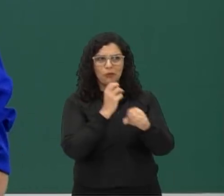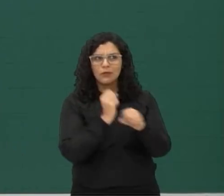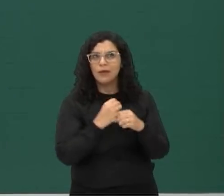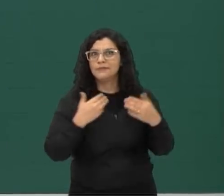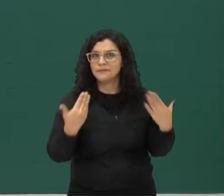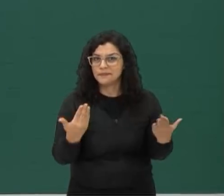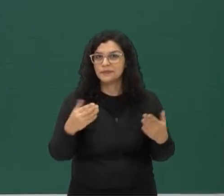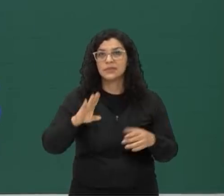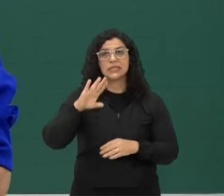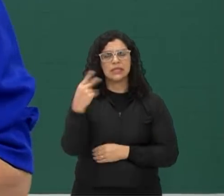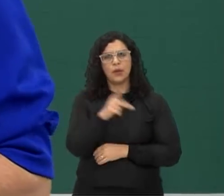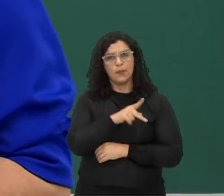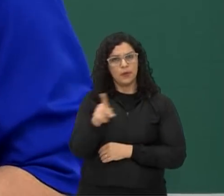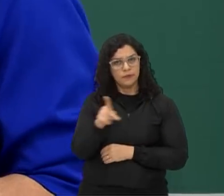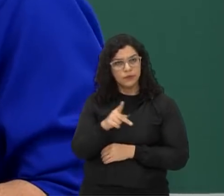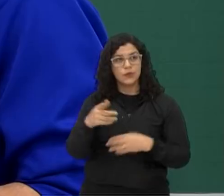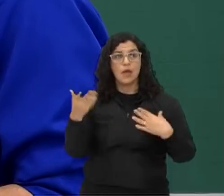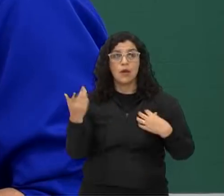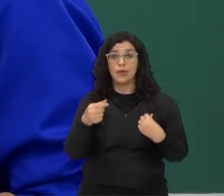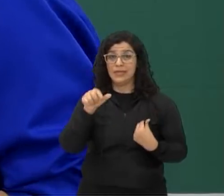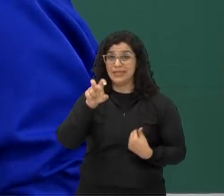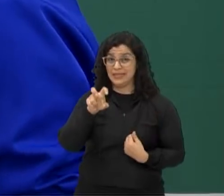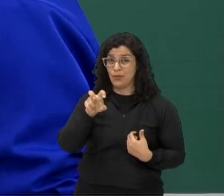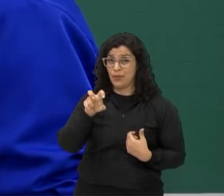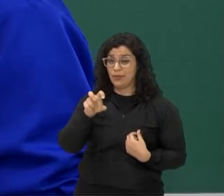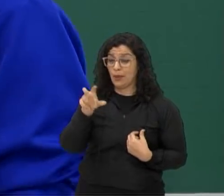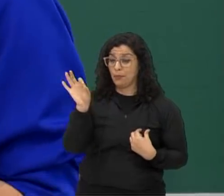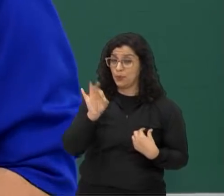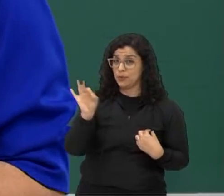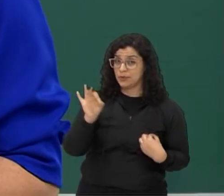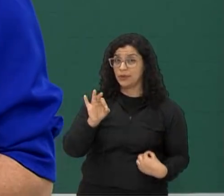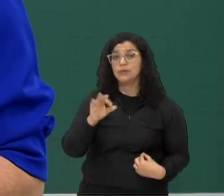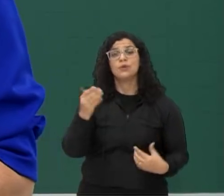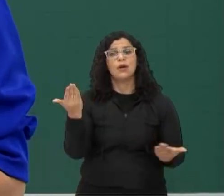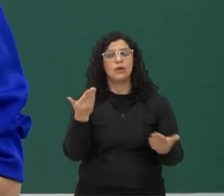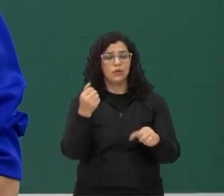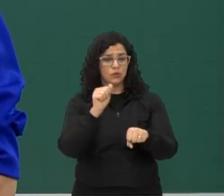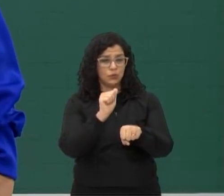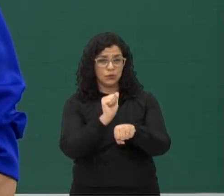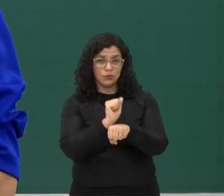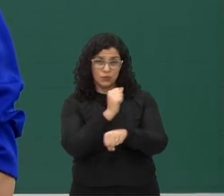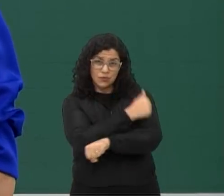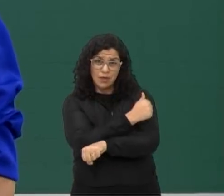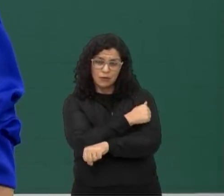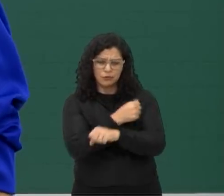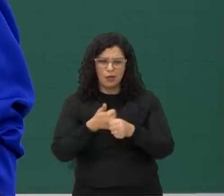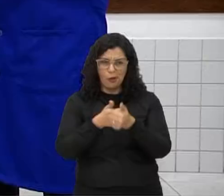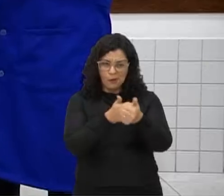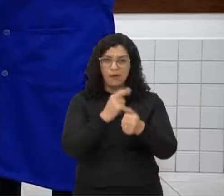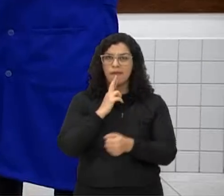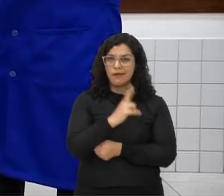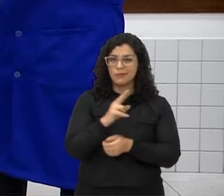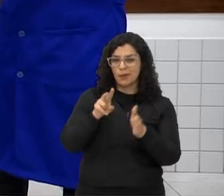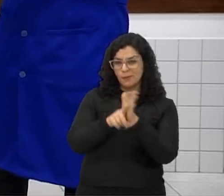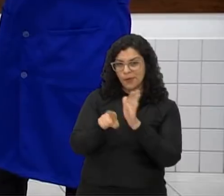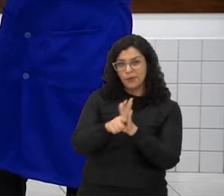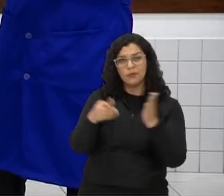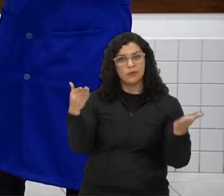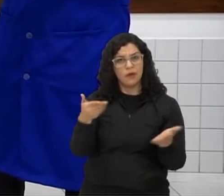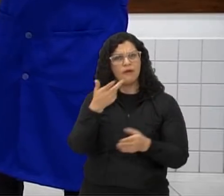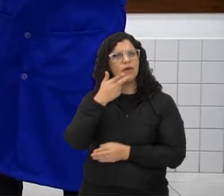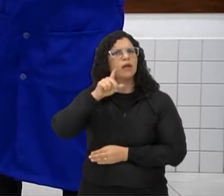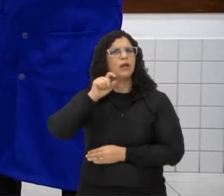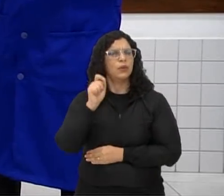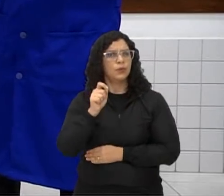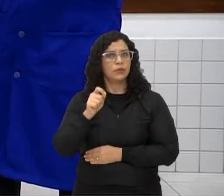aqui. Então, professor Gilson, 50% dos alunos que estão nos acompanhando e responderam o nosso quiz,